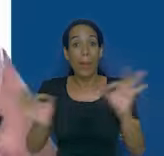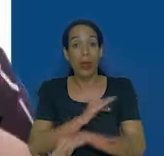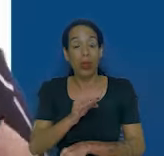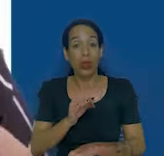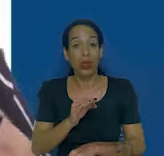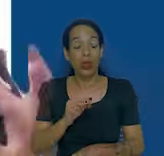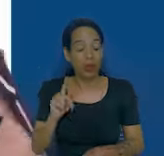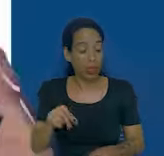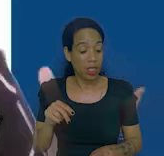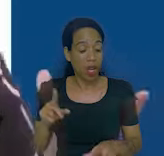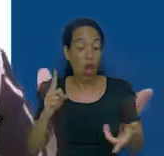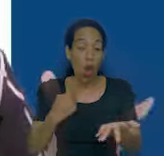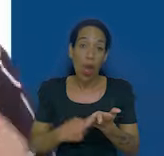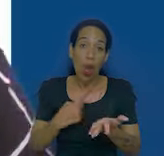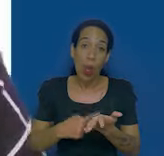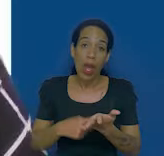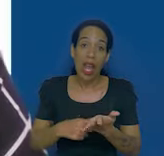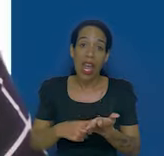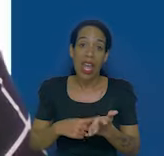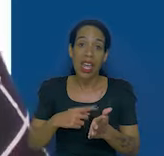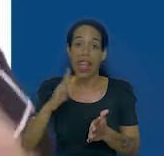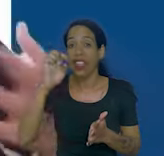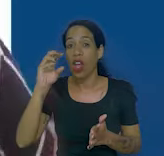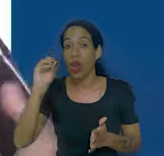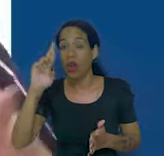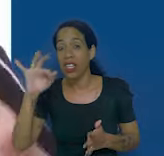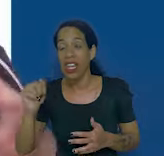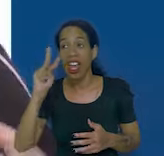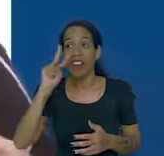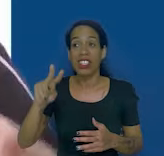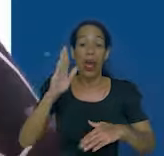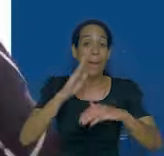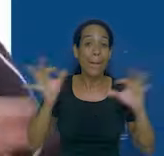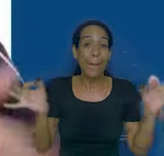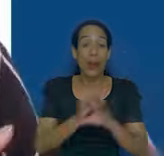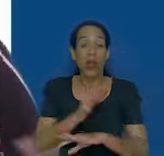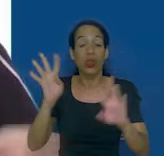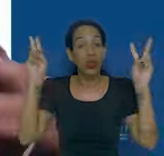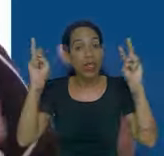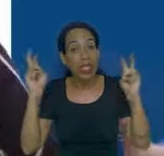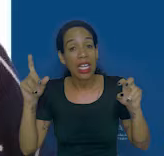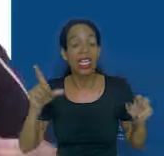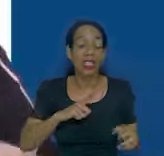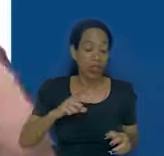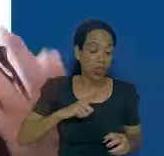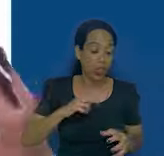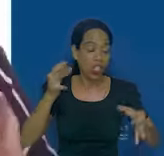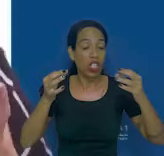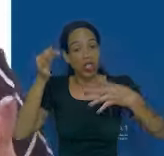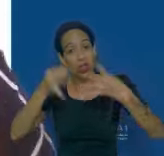que combinasse a teoria e a visão prática daqueles temas em questões,